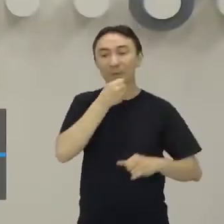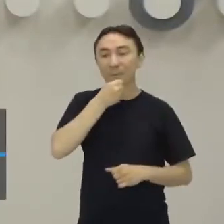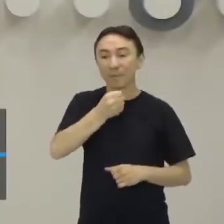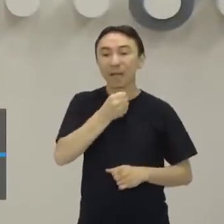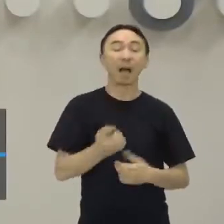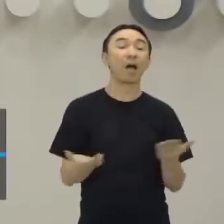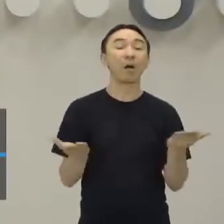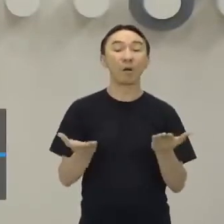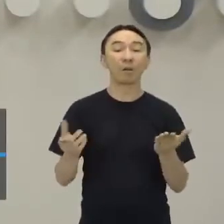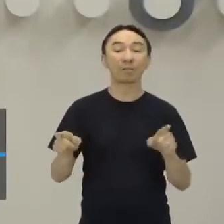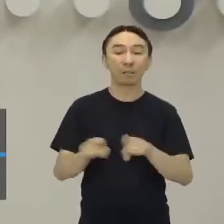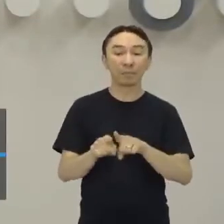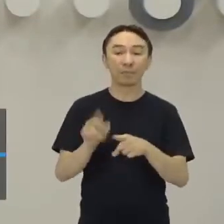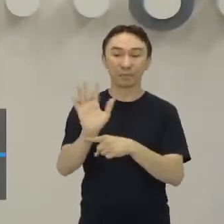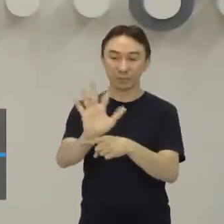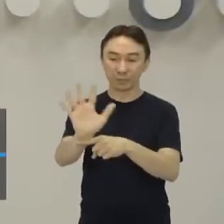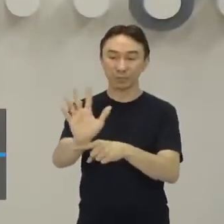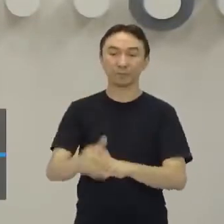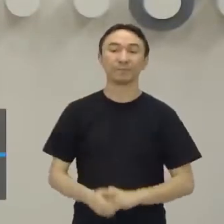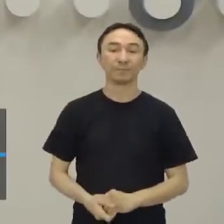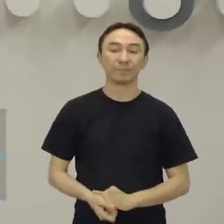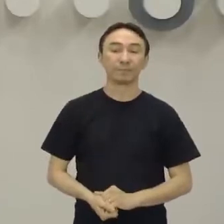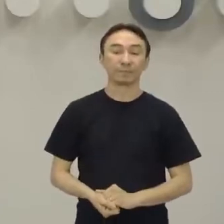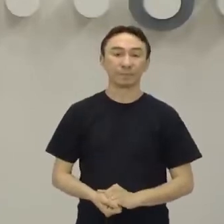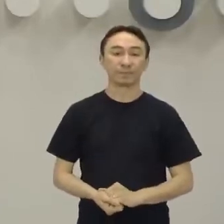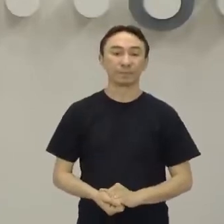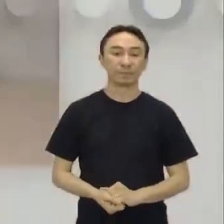agora neste momento.